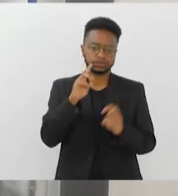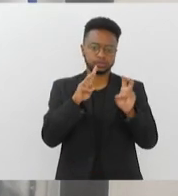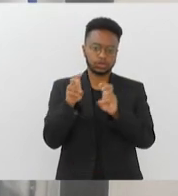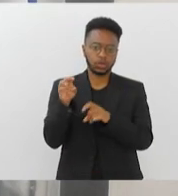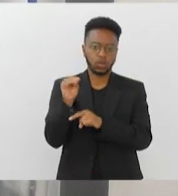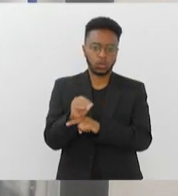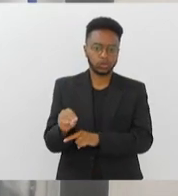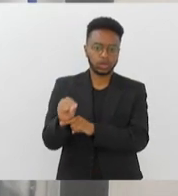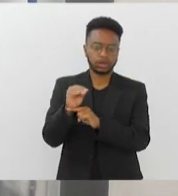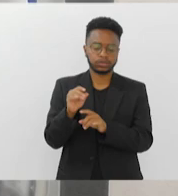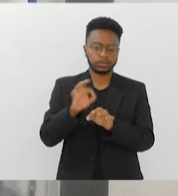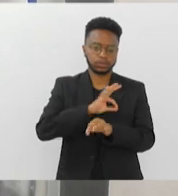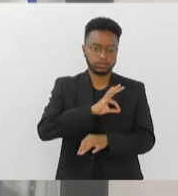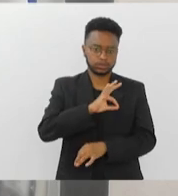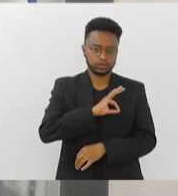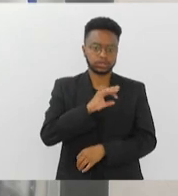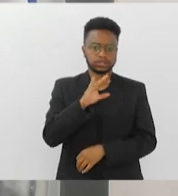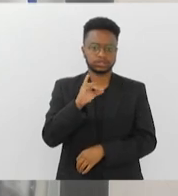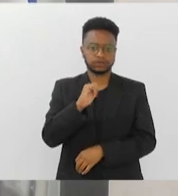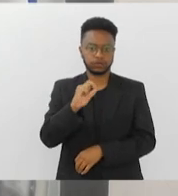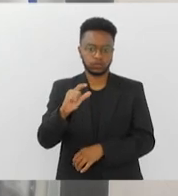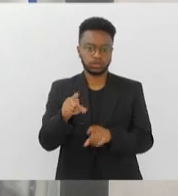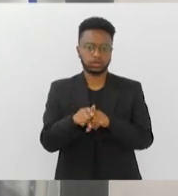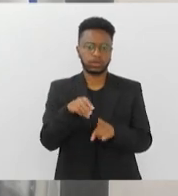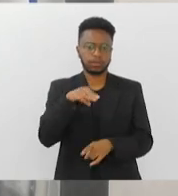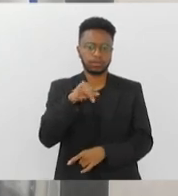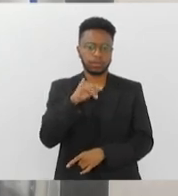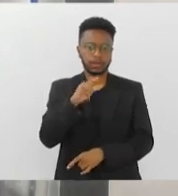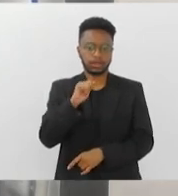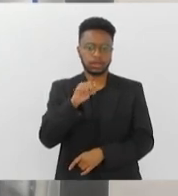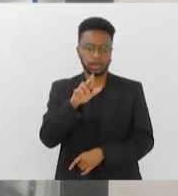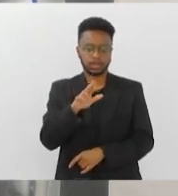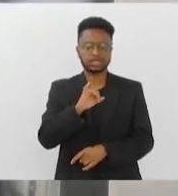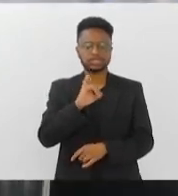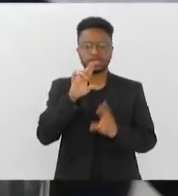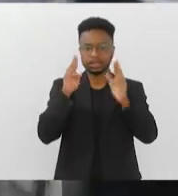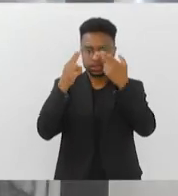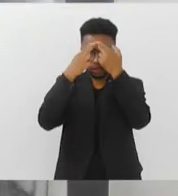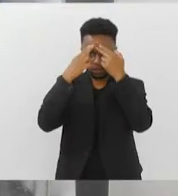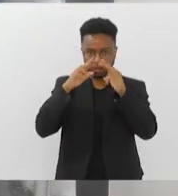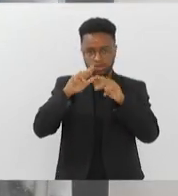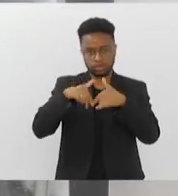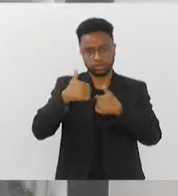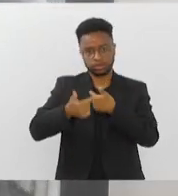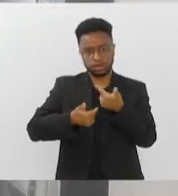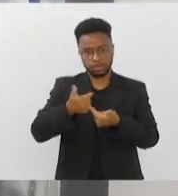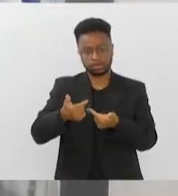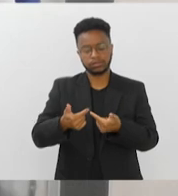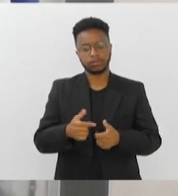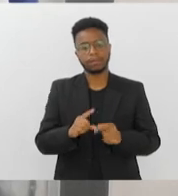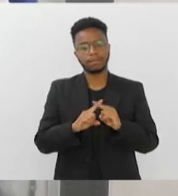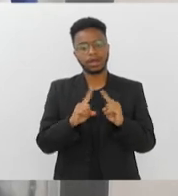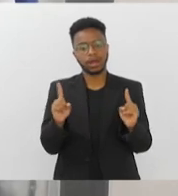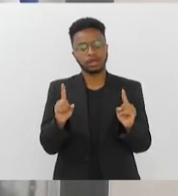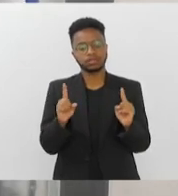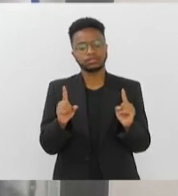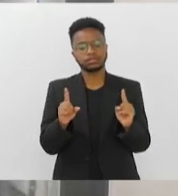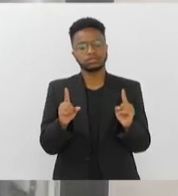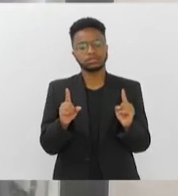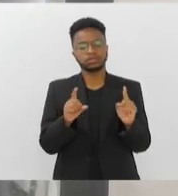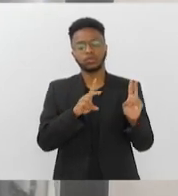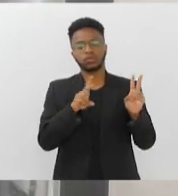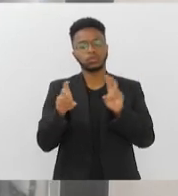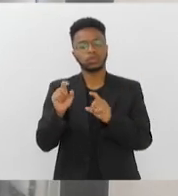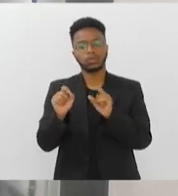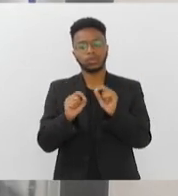com os policiais civis e militares que sofreram trauma funcional. Mas a questão é que a